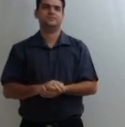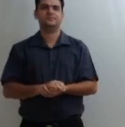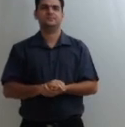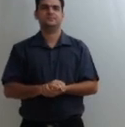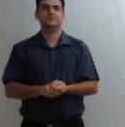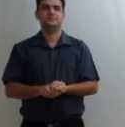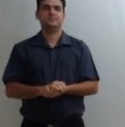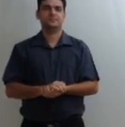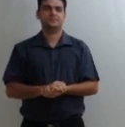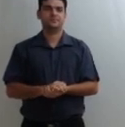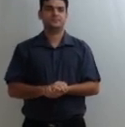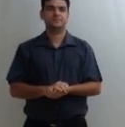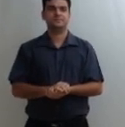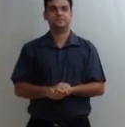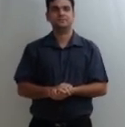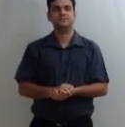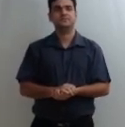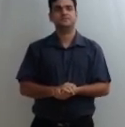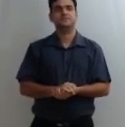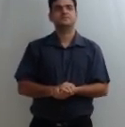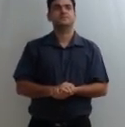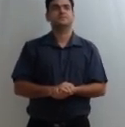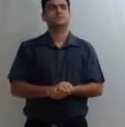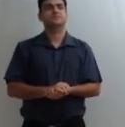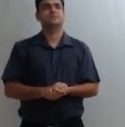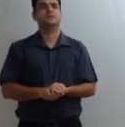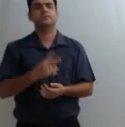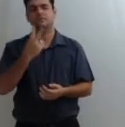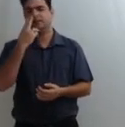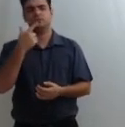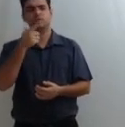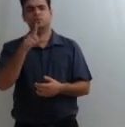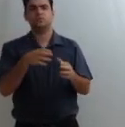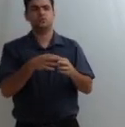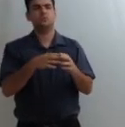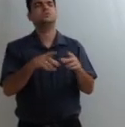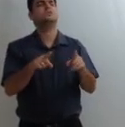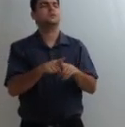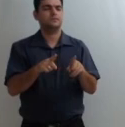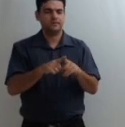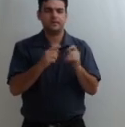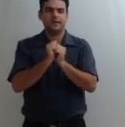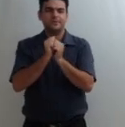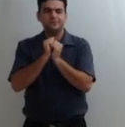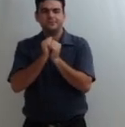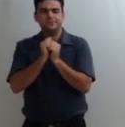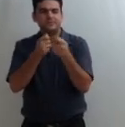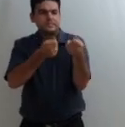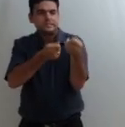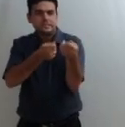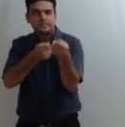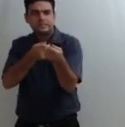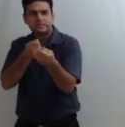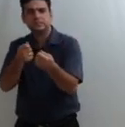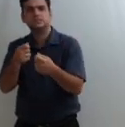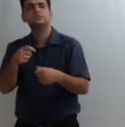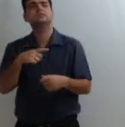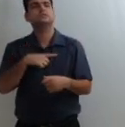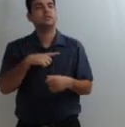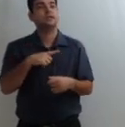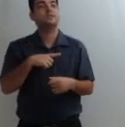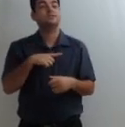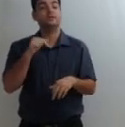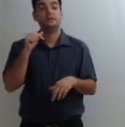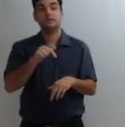Ademais, o outro acusado, o Correl, que também teria participado das ameaças, teve o habeas corpus denegado por essa